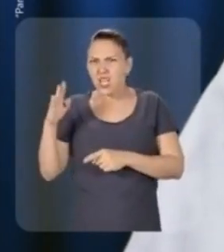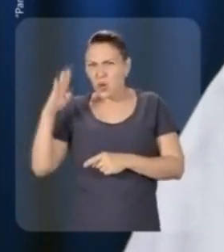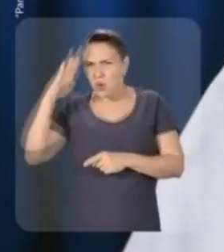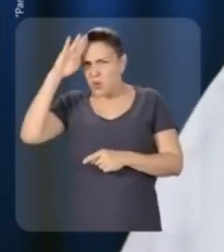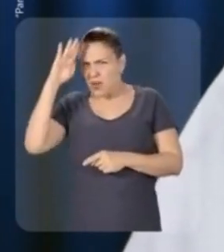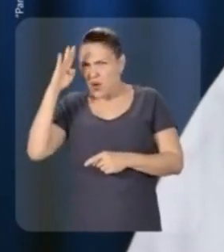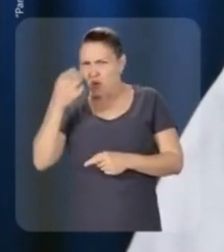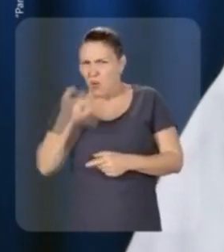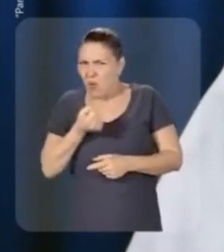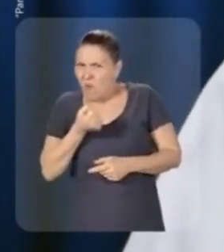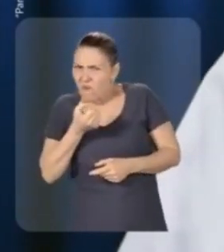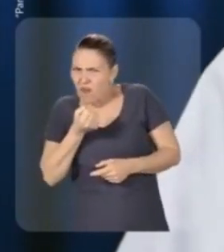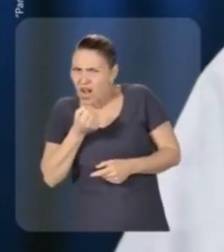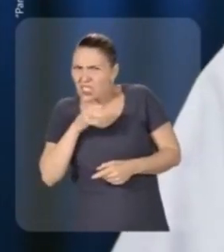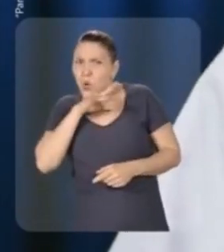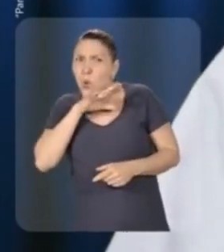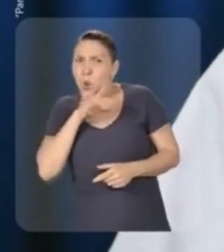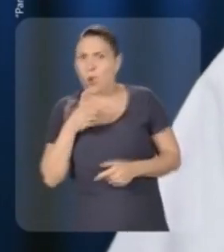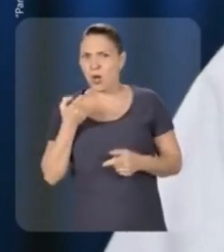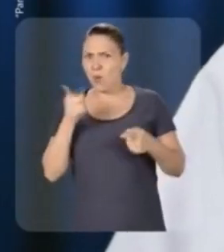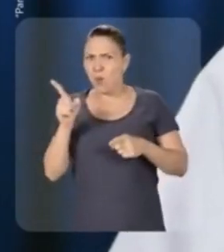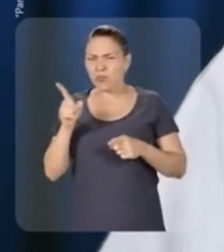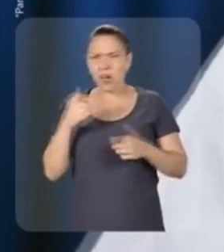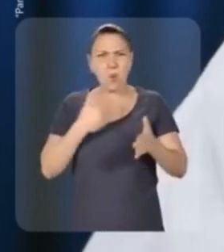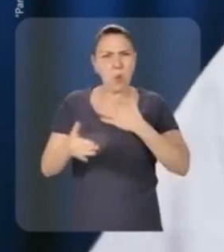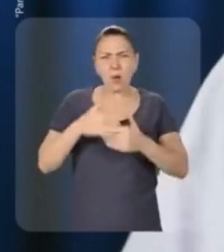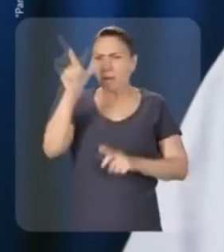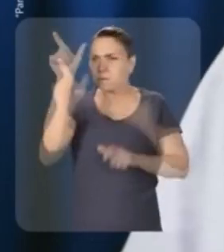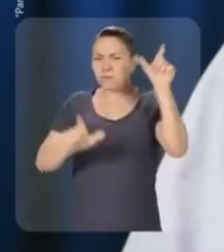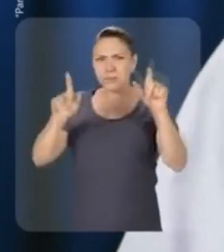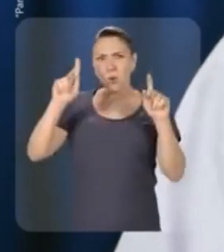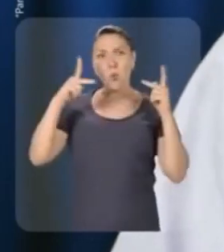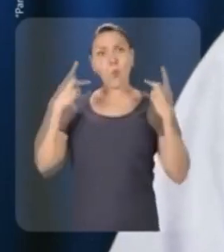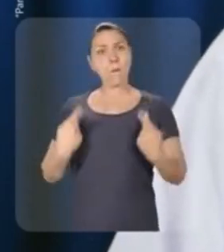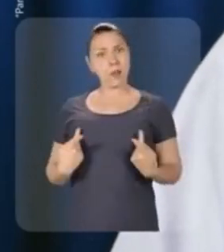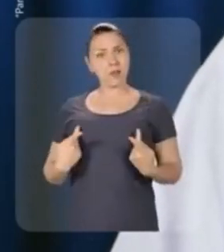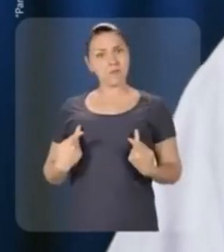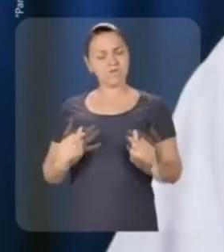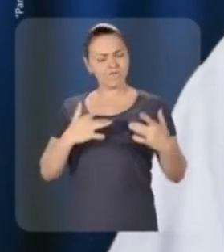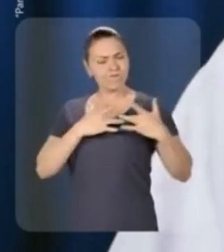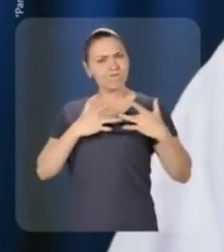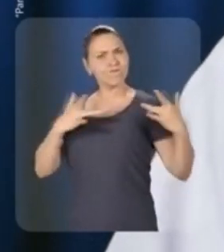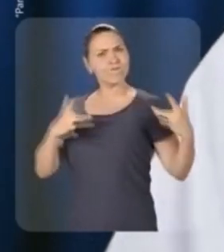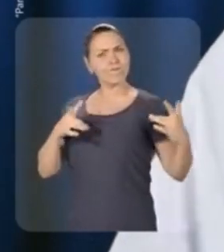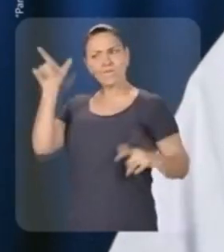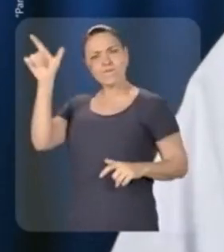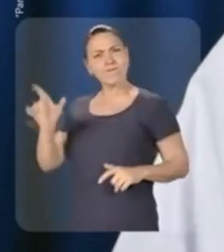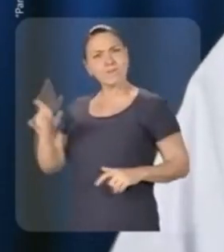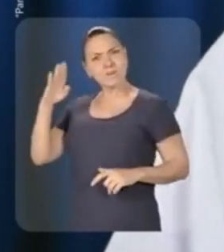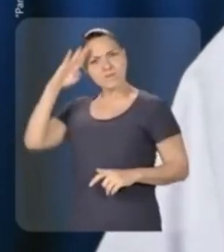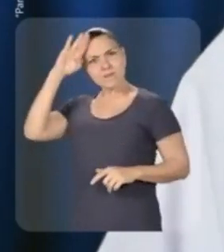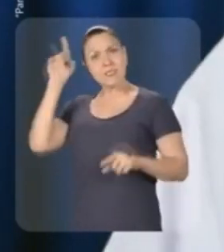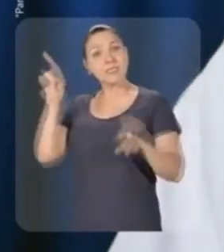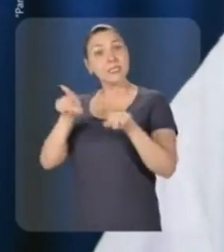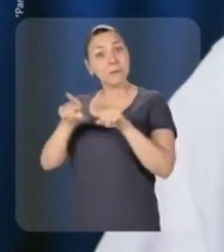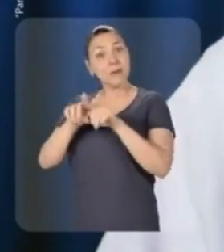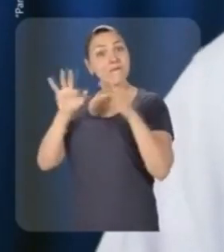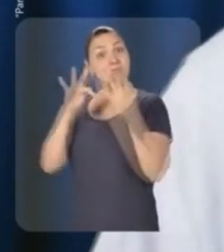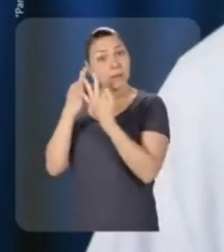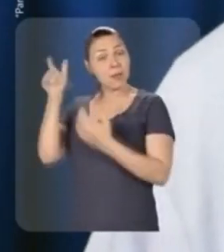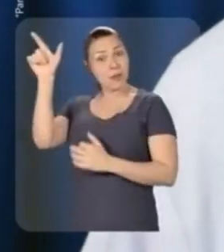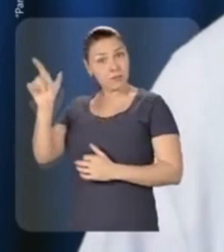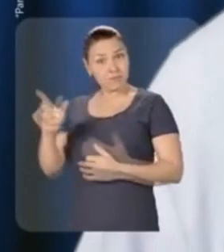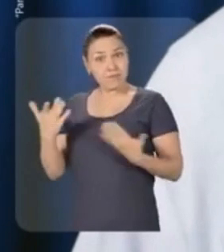ato vil e covarde contra ele e qualquer ser humano. Me solidarizo com Jair e com a